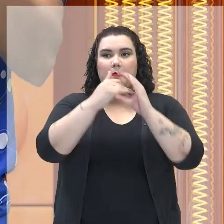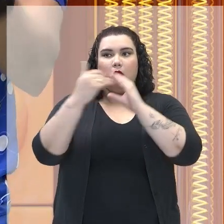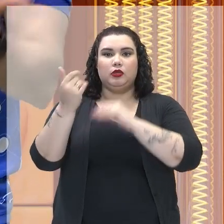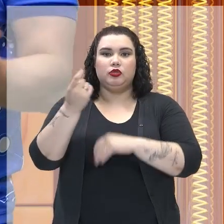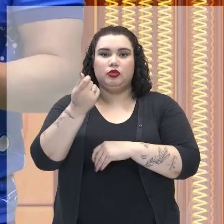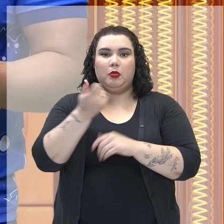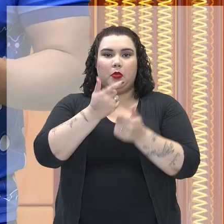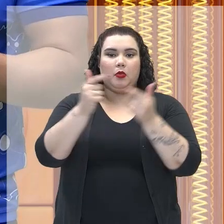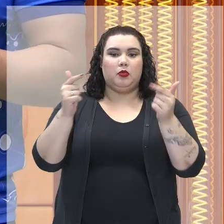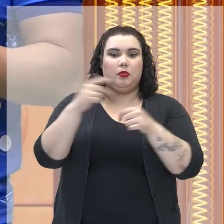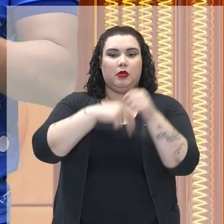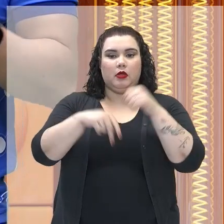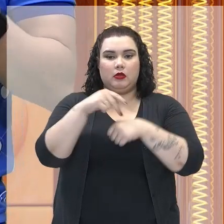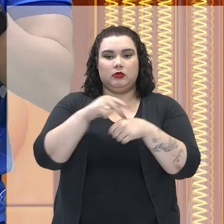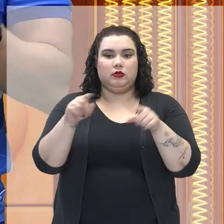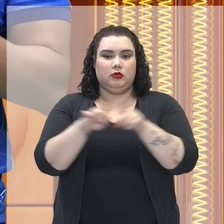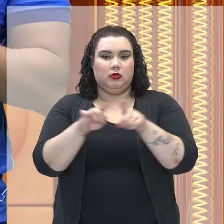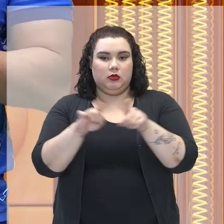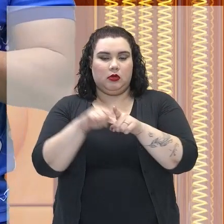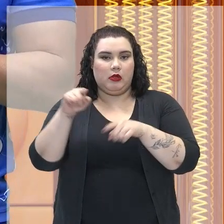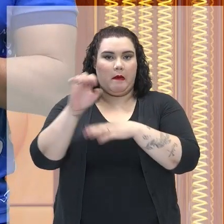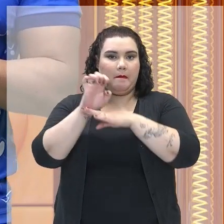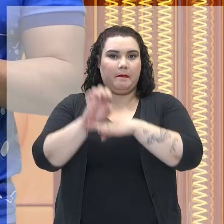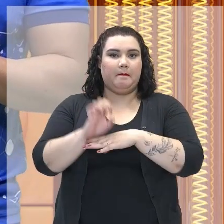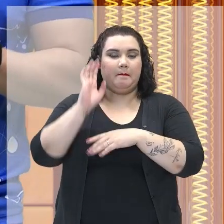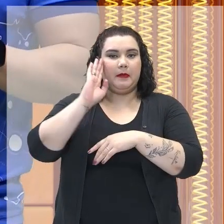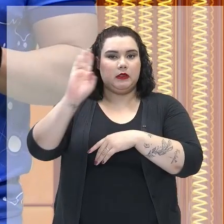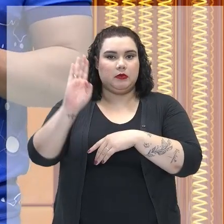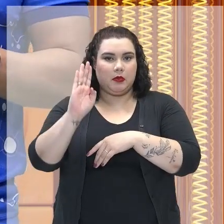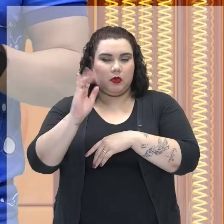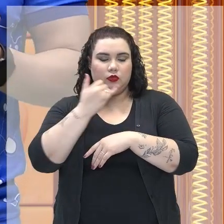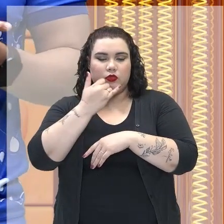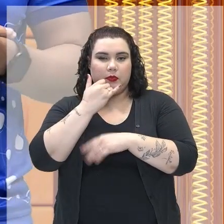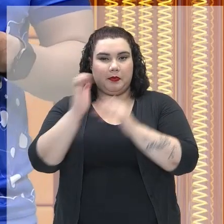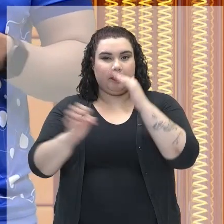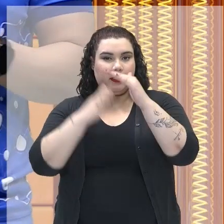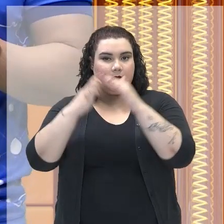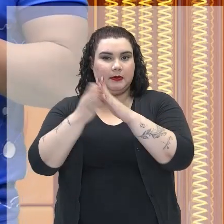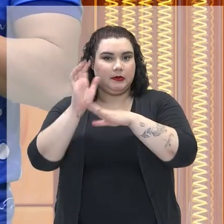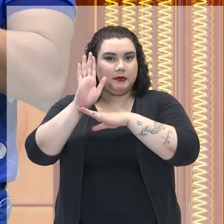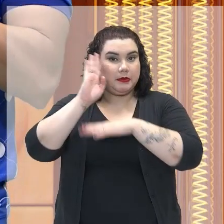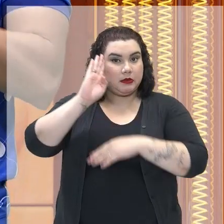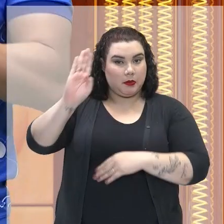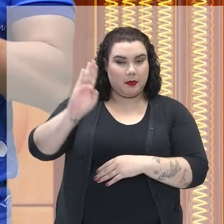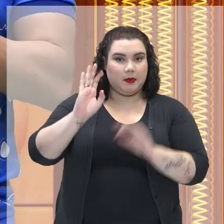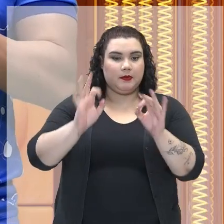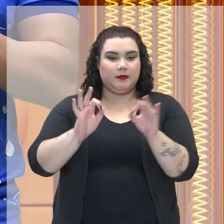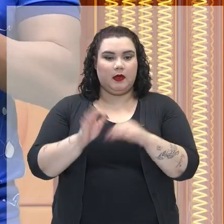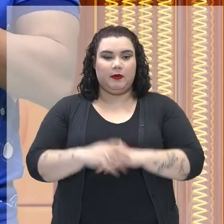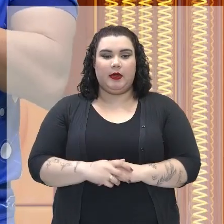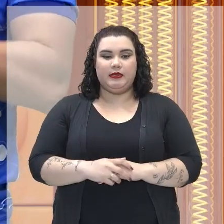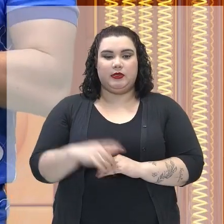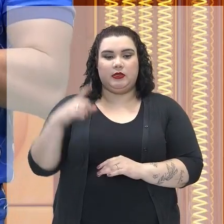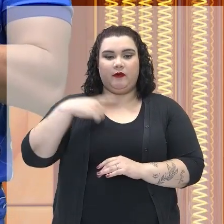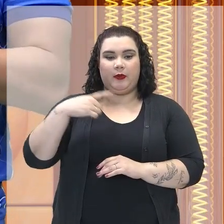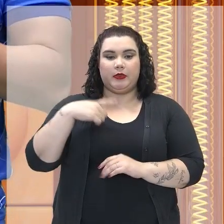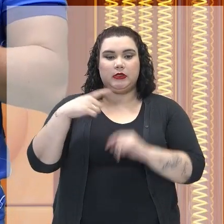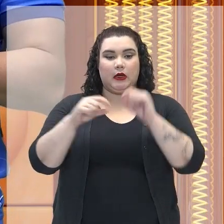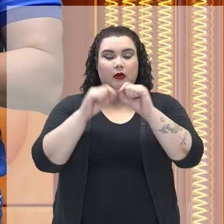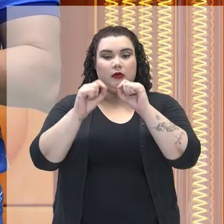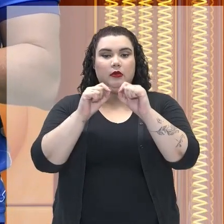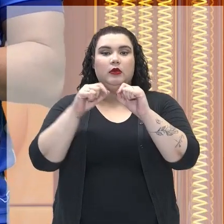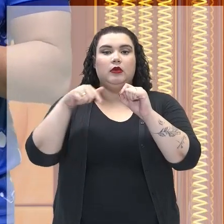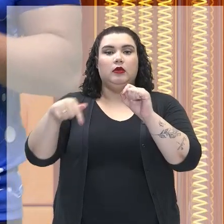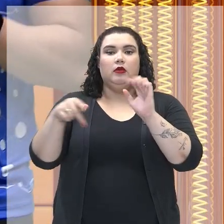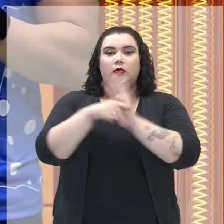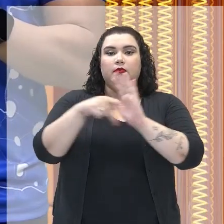estão muito provavelmente a sede dessas empresas, certo? Destaco para vocês também que há uma escassez de mão de obra qualificada dentro do